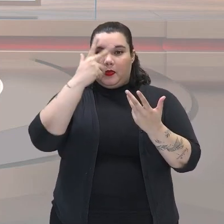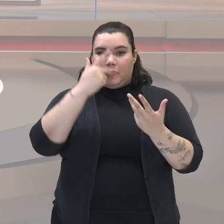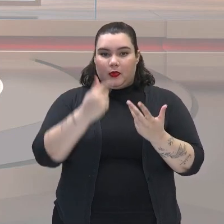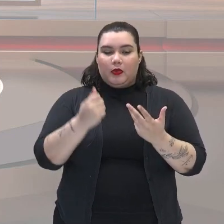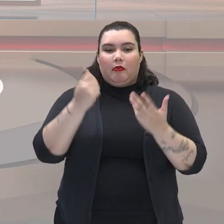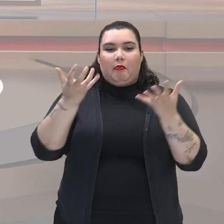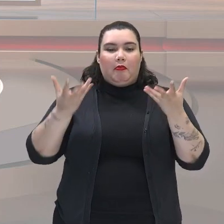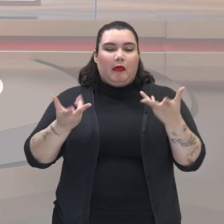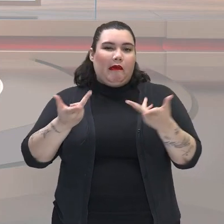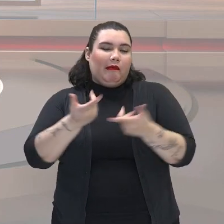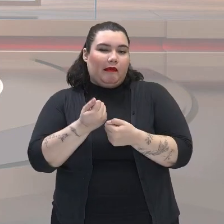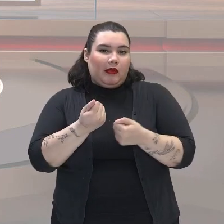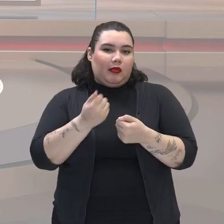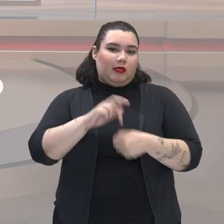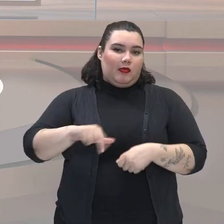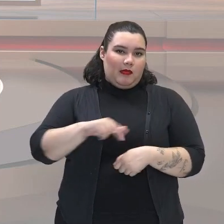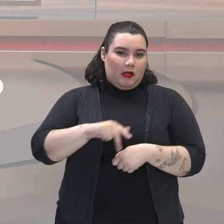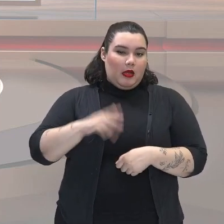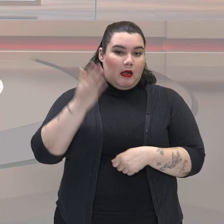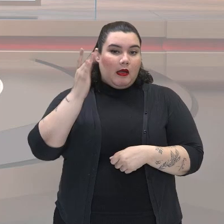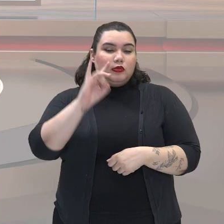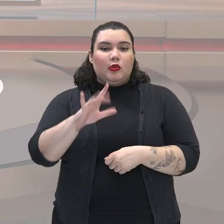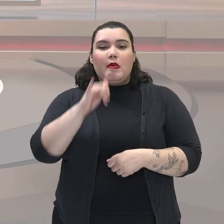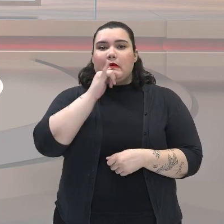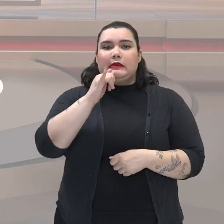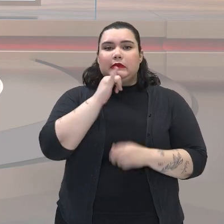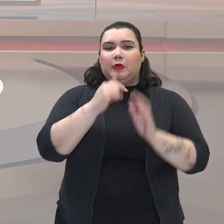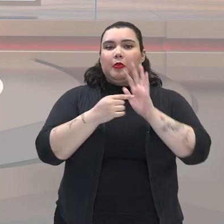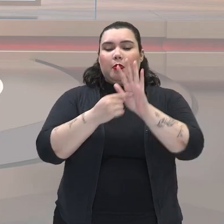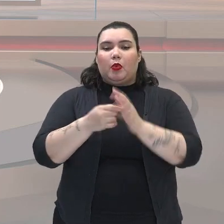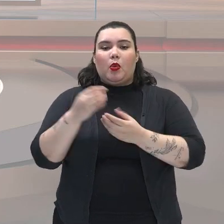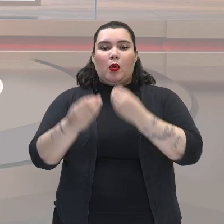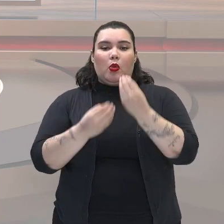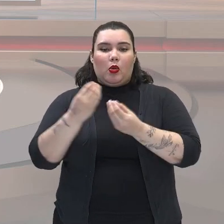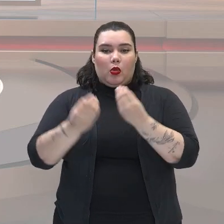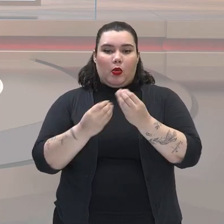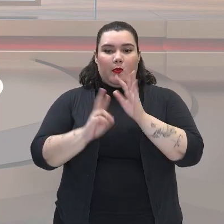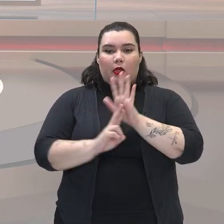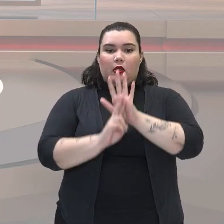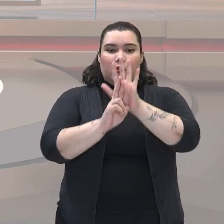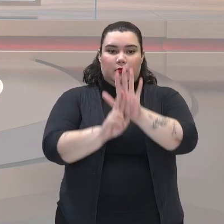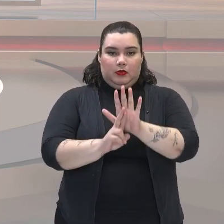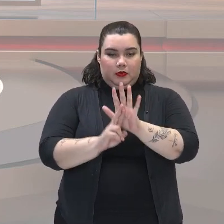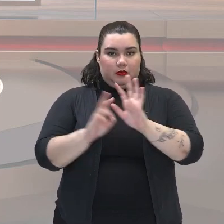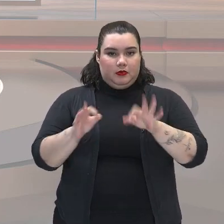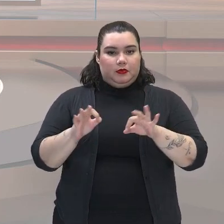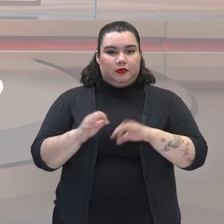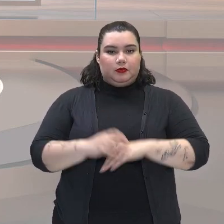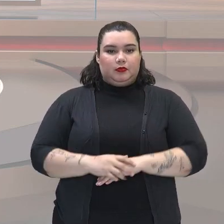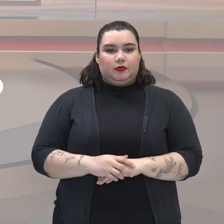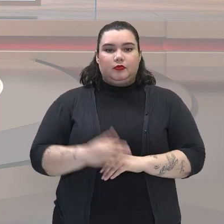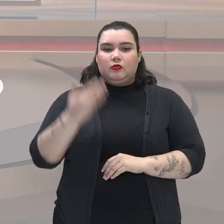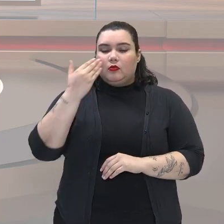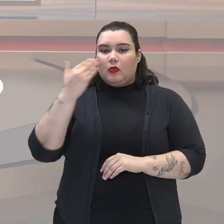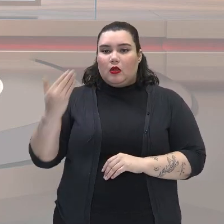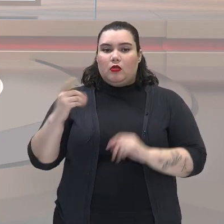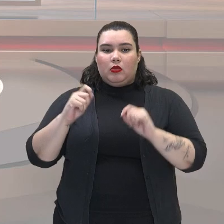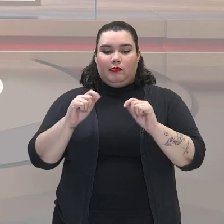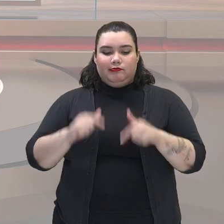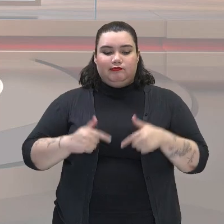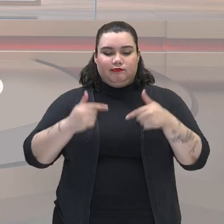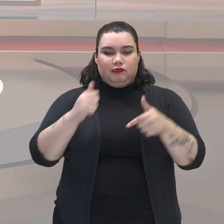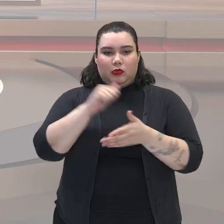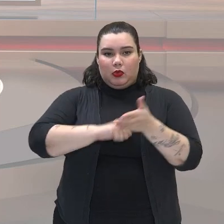flores e músicas, né? Mas é uma ilustração para você ter uma ideia do que era representado nesse momento. Então, a resistência pacífica de